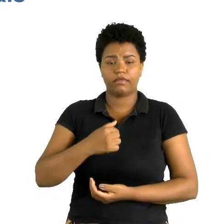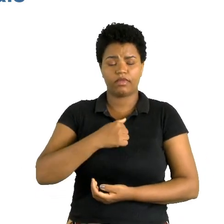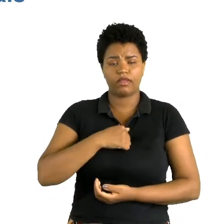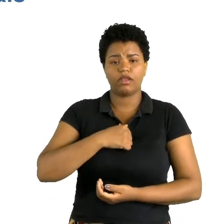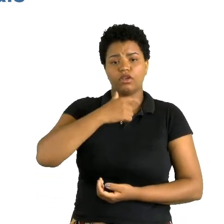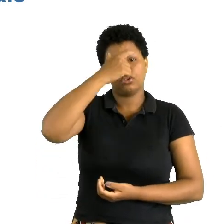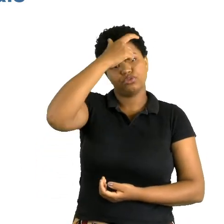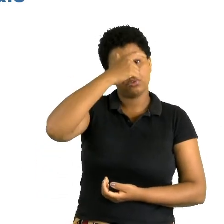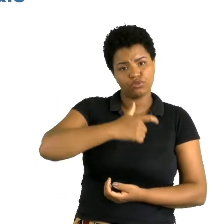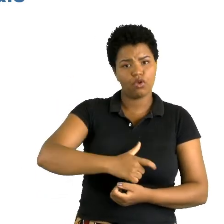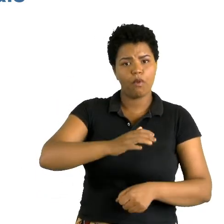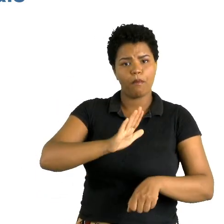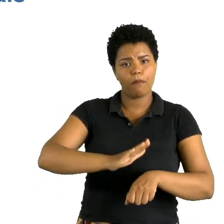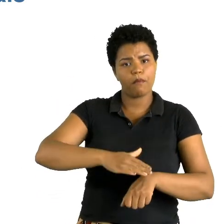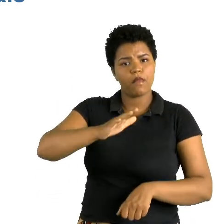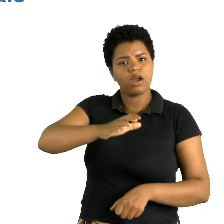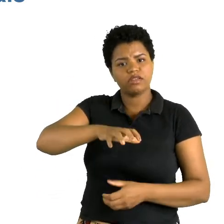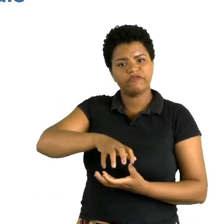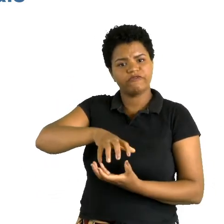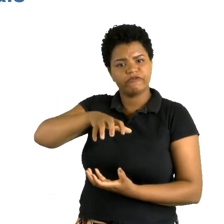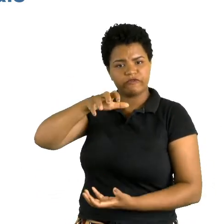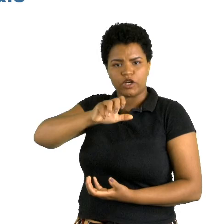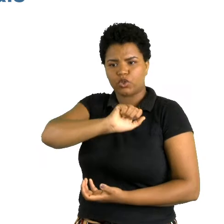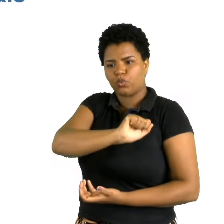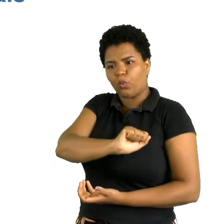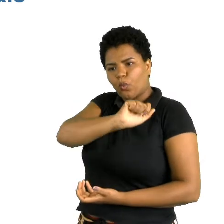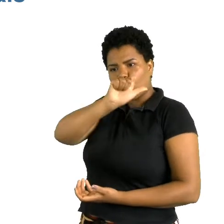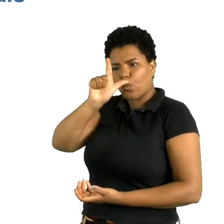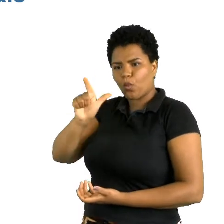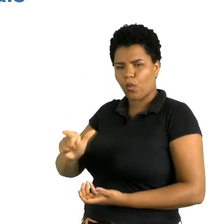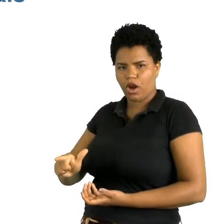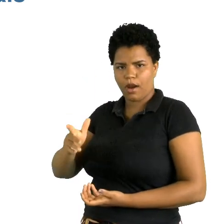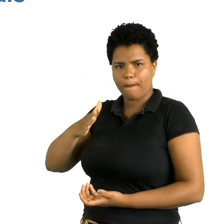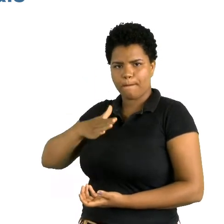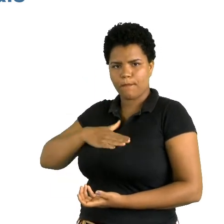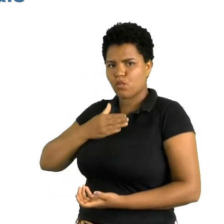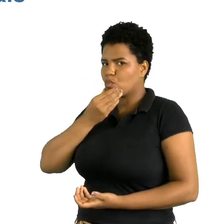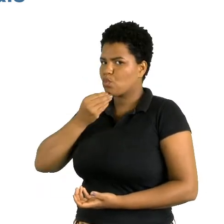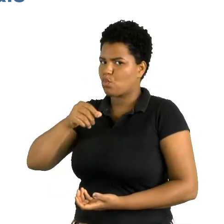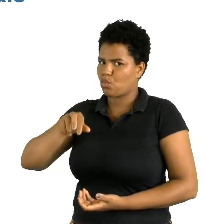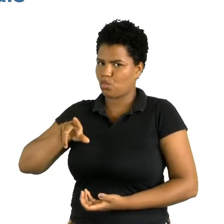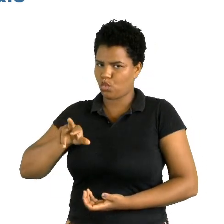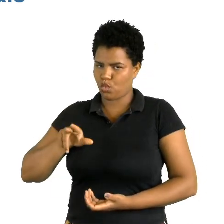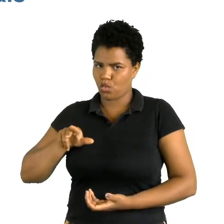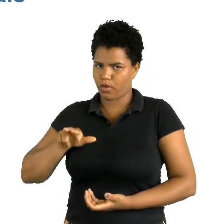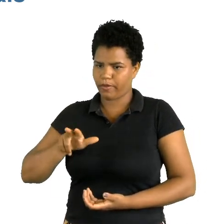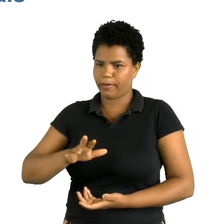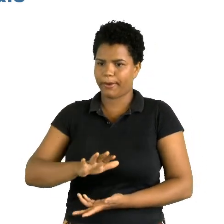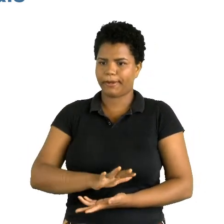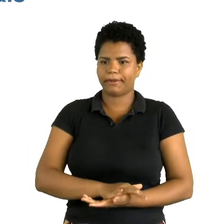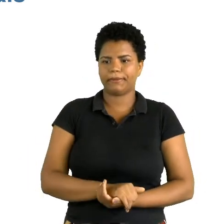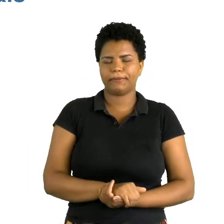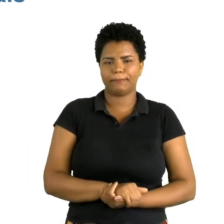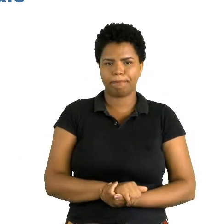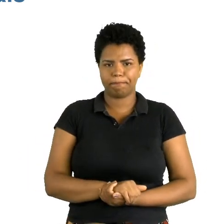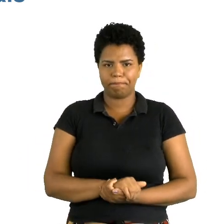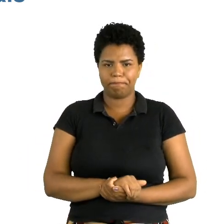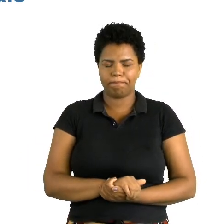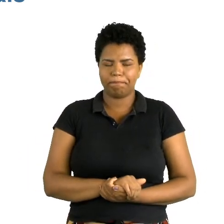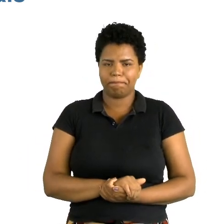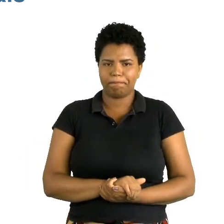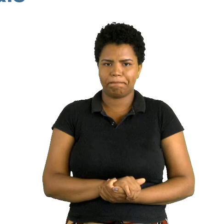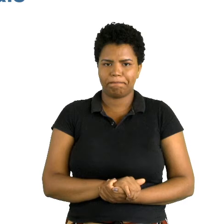am older than my brother. Eu sou mais velho ou mais velha do que o meu